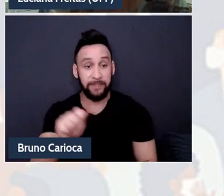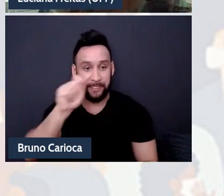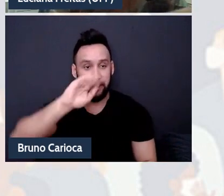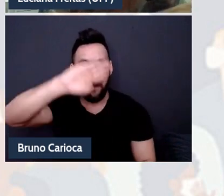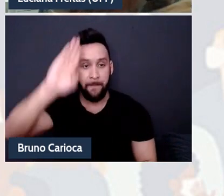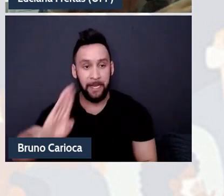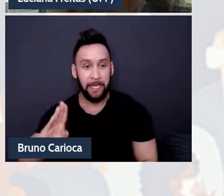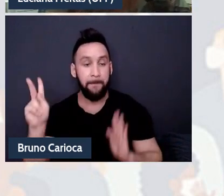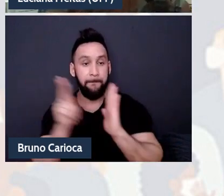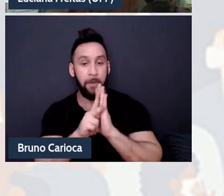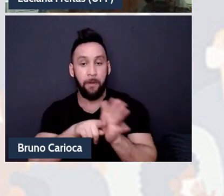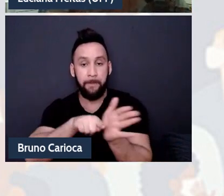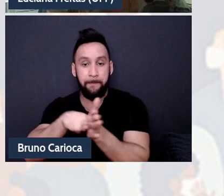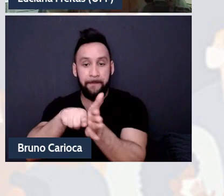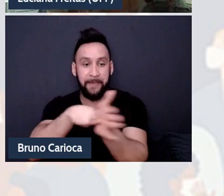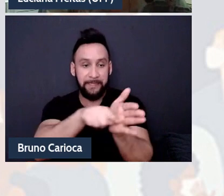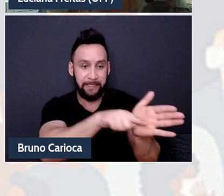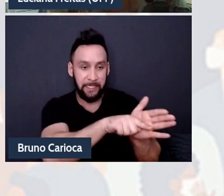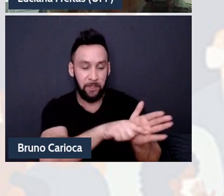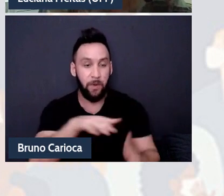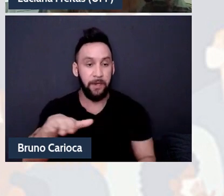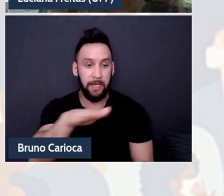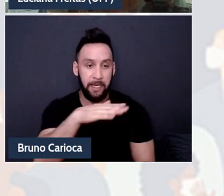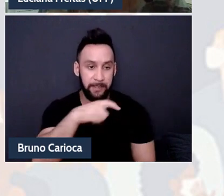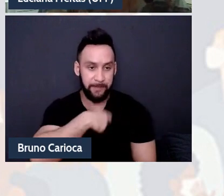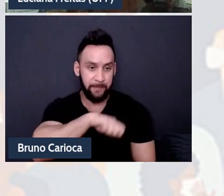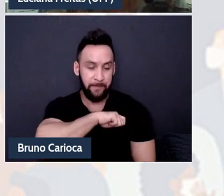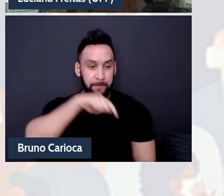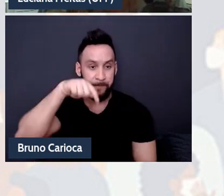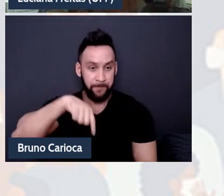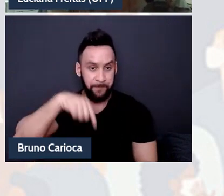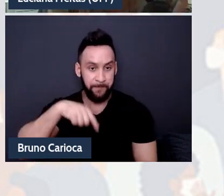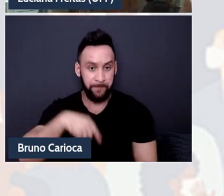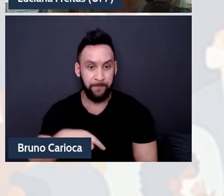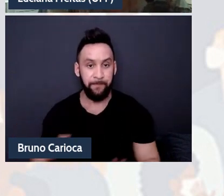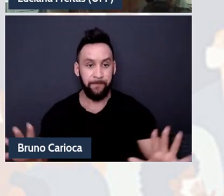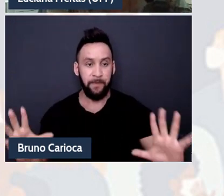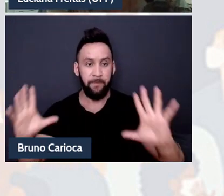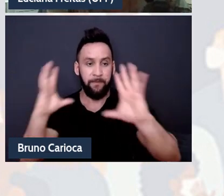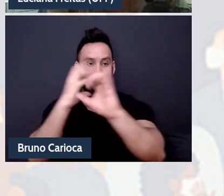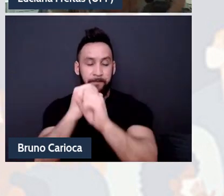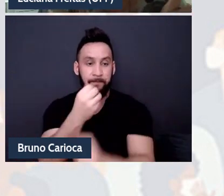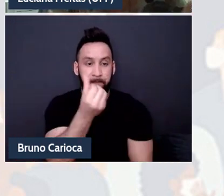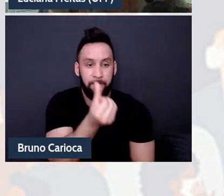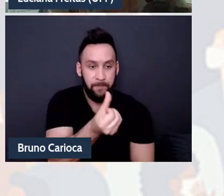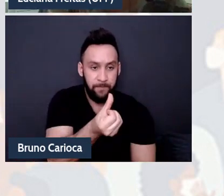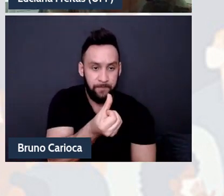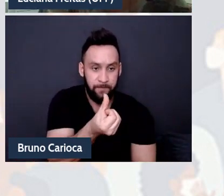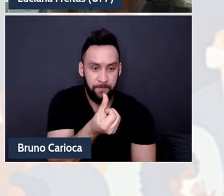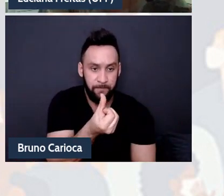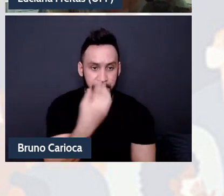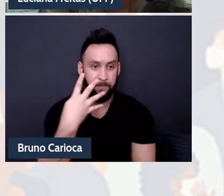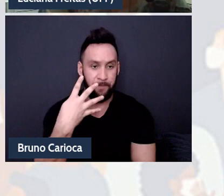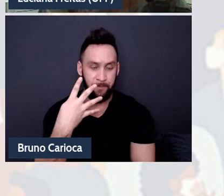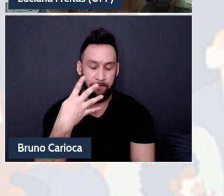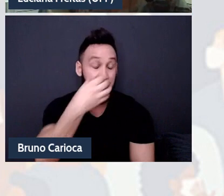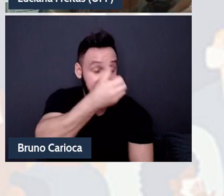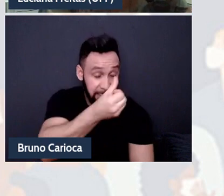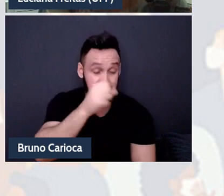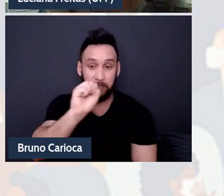assinado por 68 instituições, tanto entidades